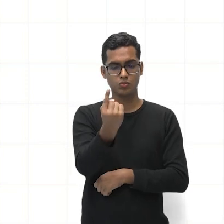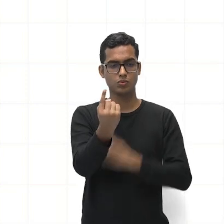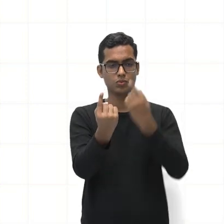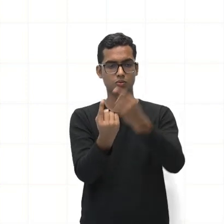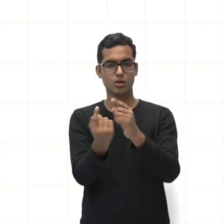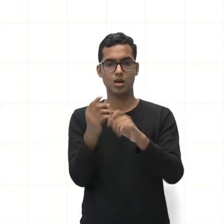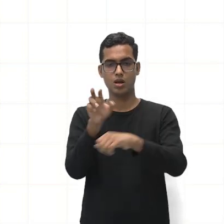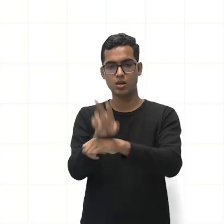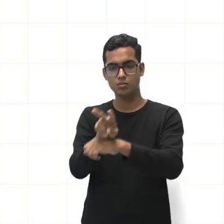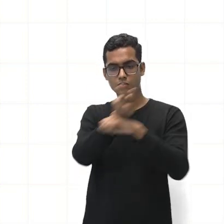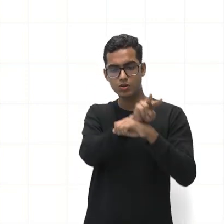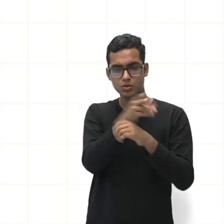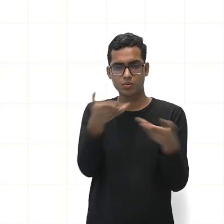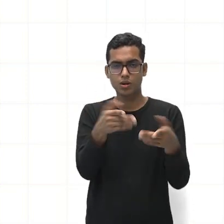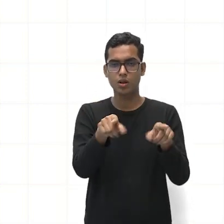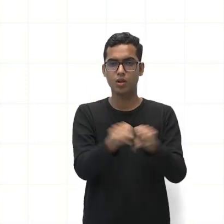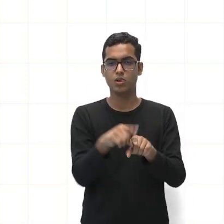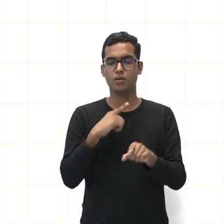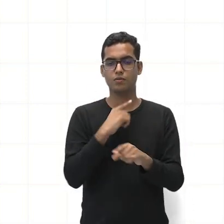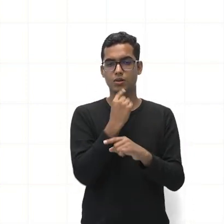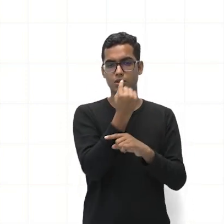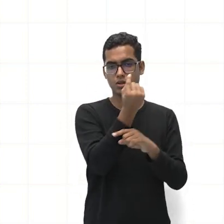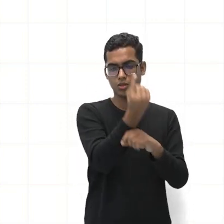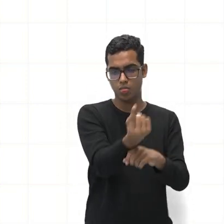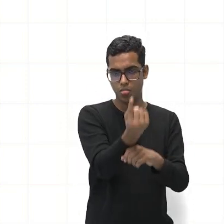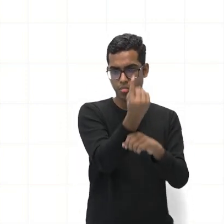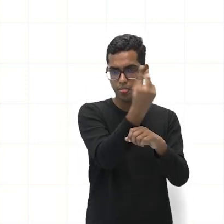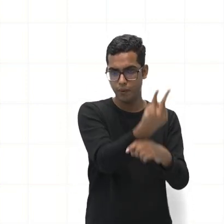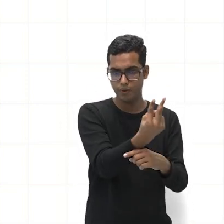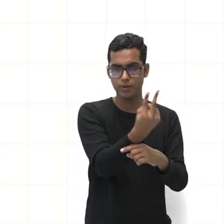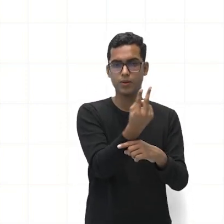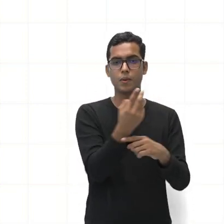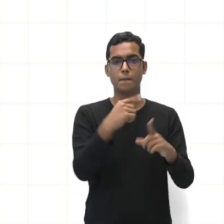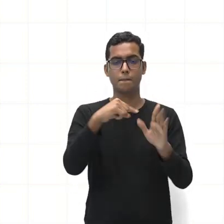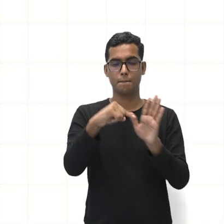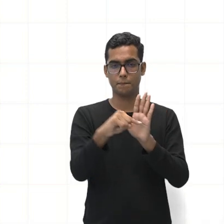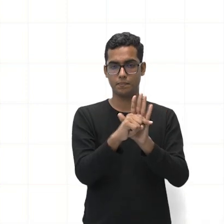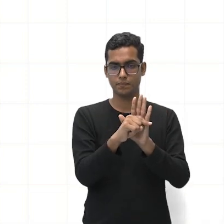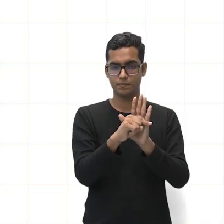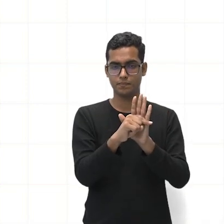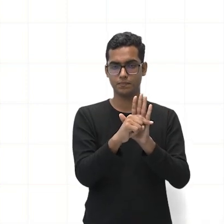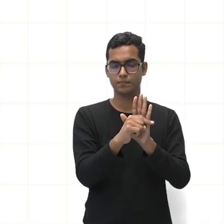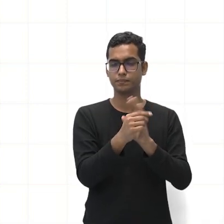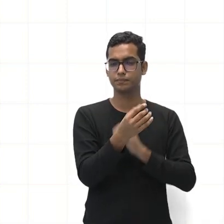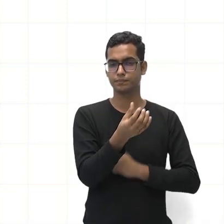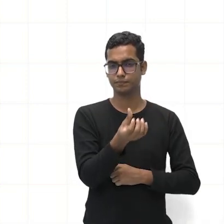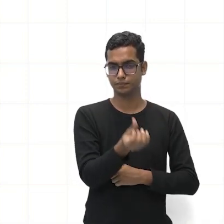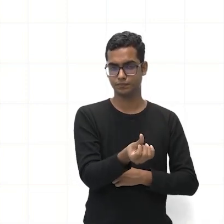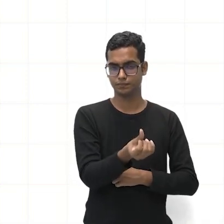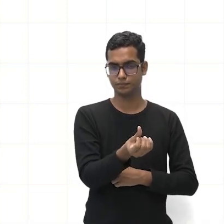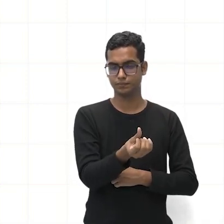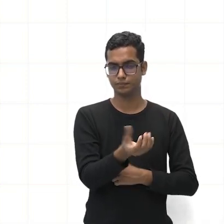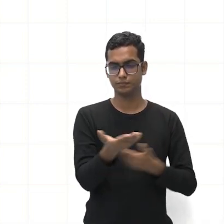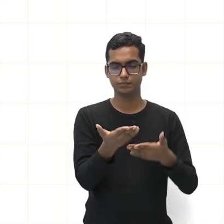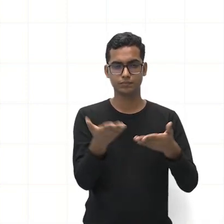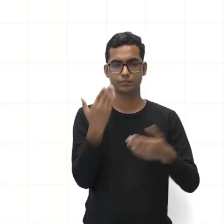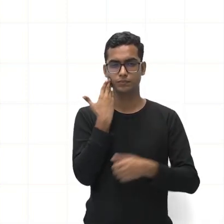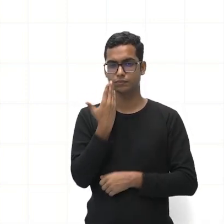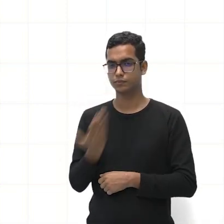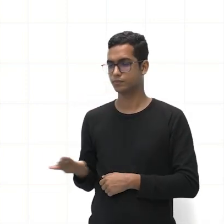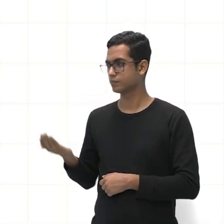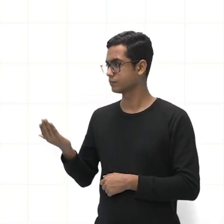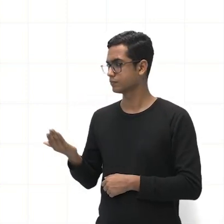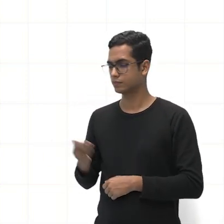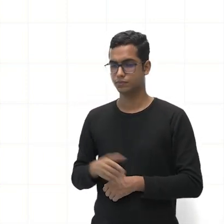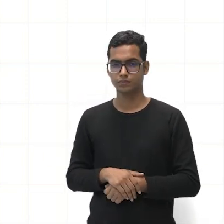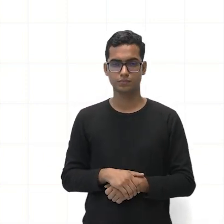1. Então, empresta da esquerda também. Aí nós vamos ter 11 menos 6, 5.